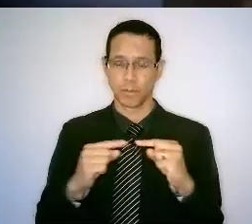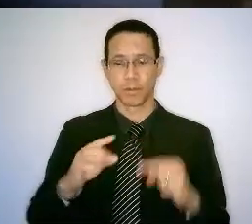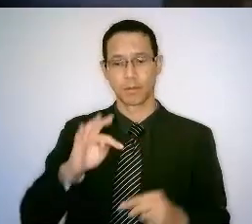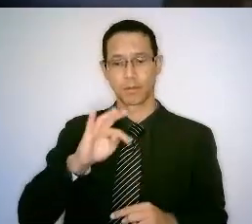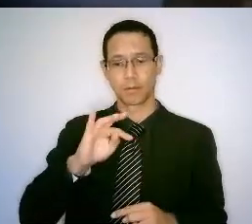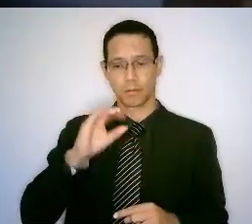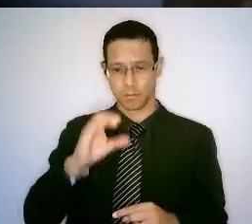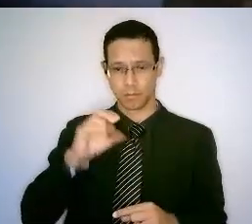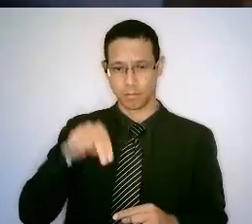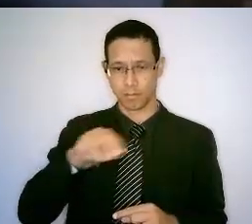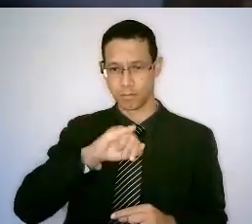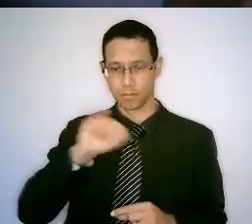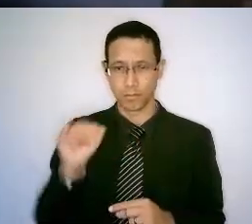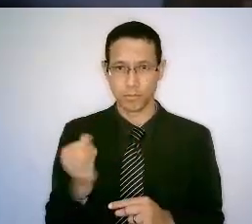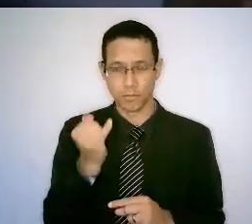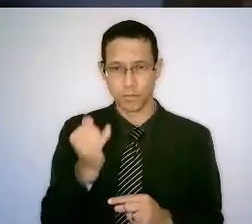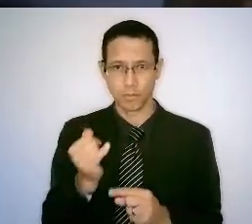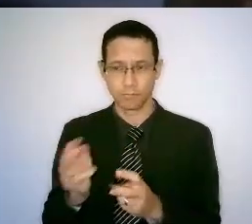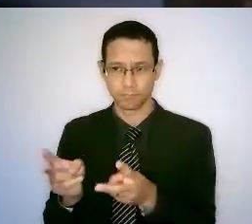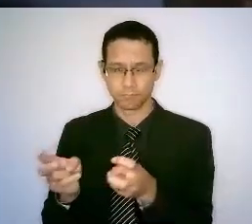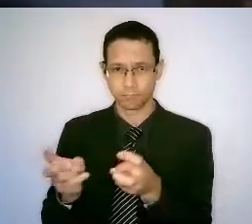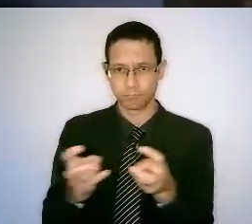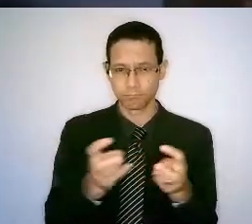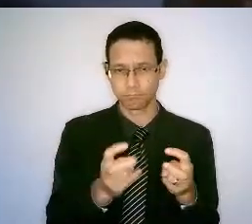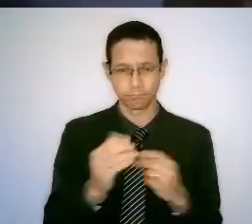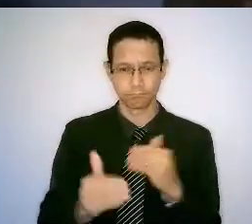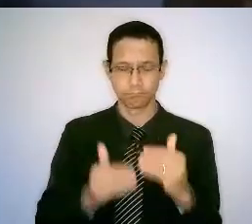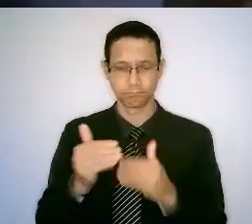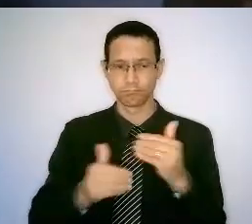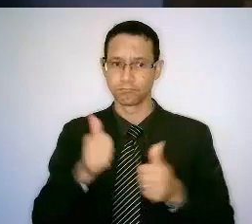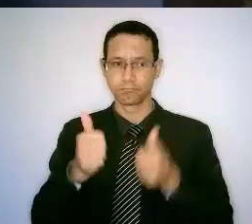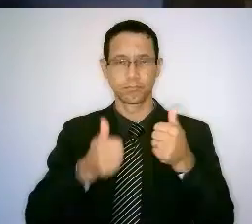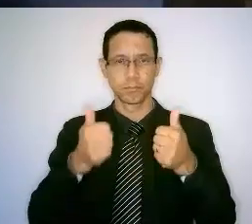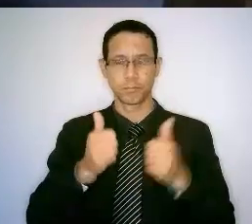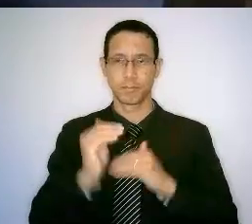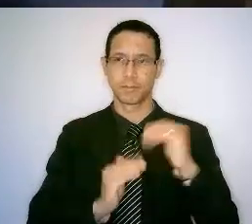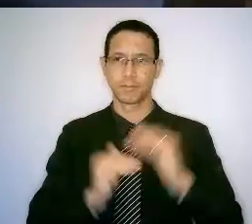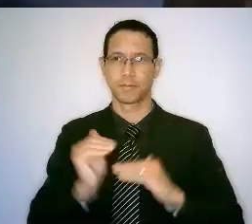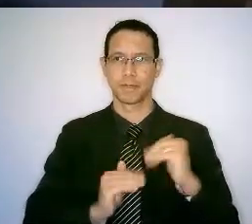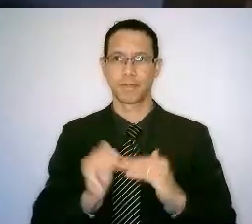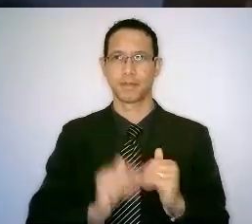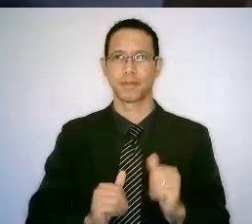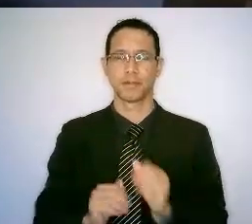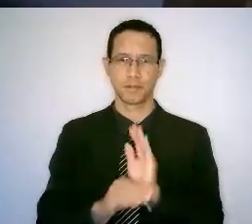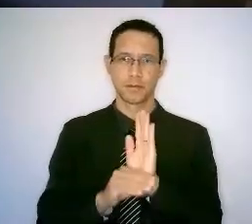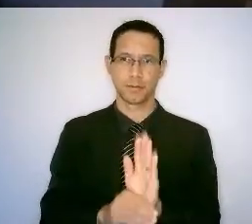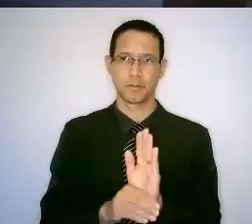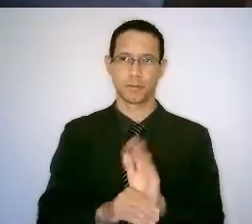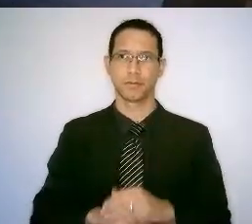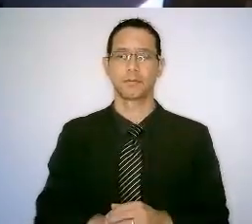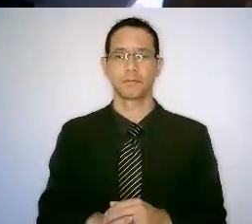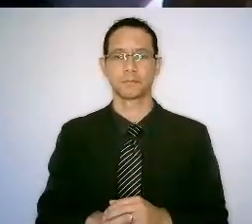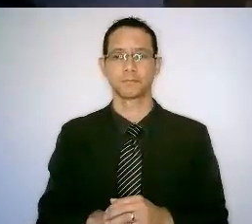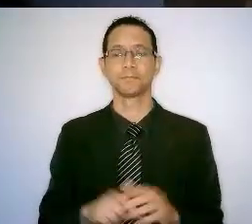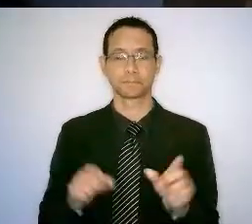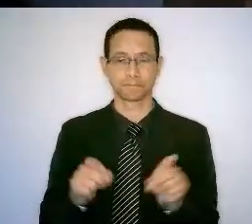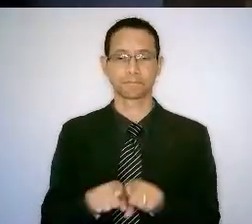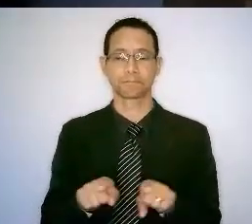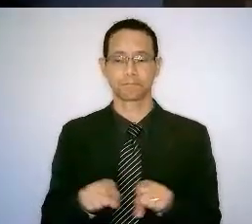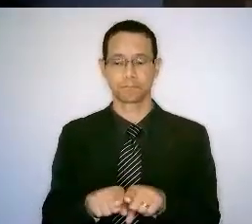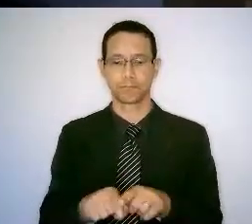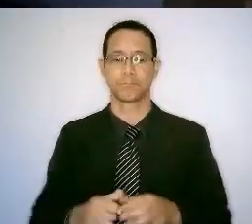para catalisar e para otimizar essas práticas. Ao mesmo tempo em